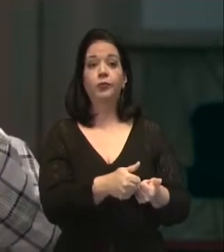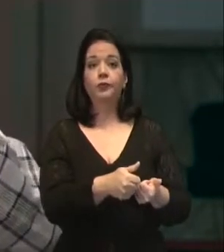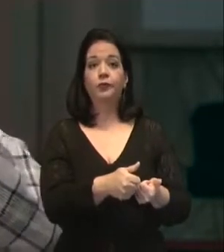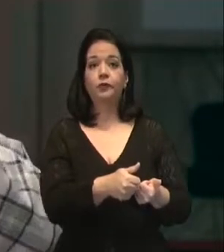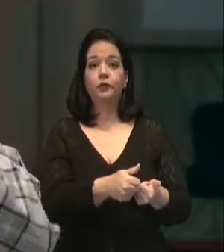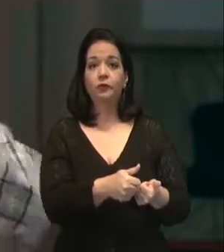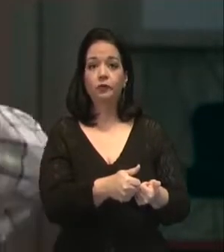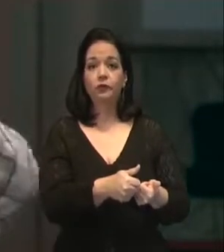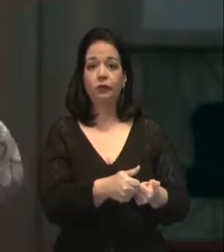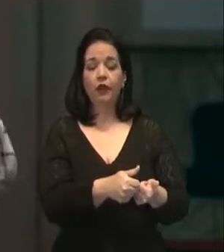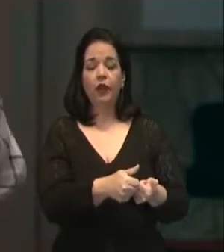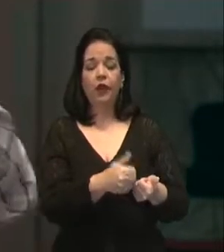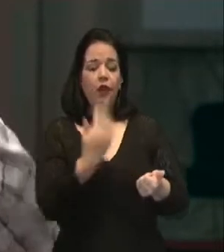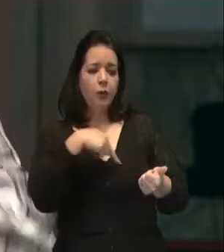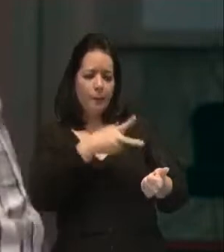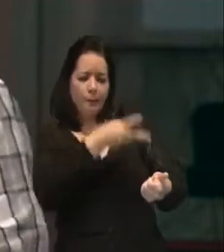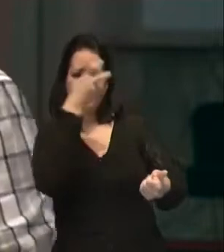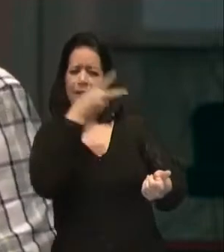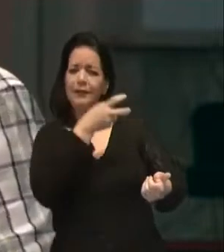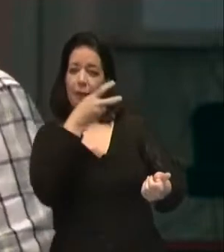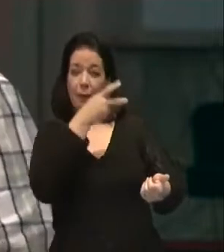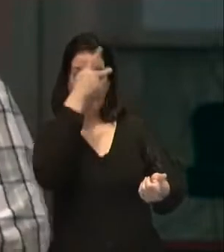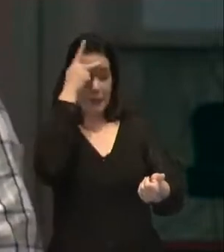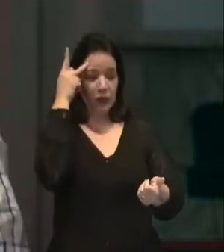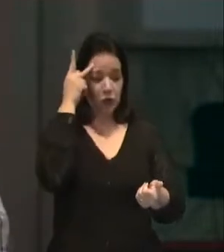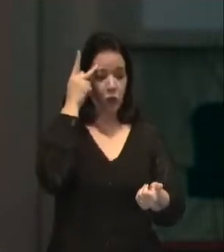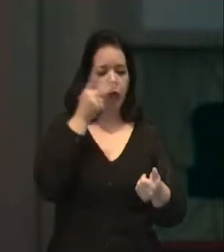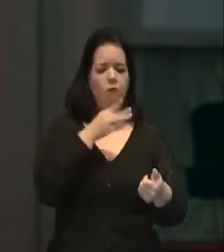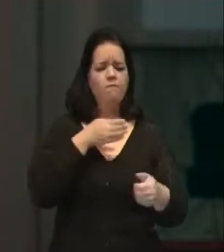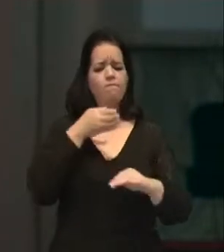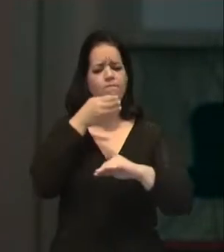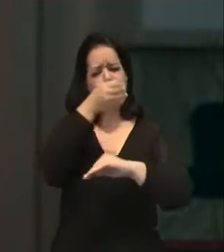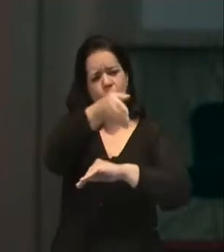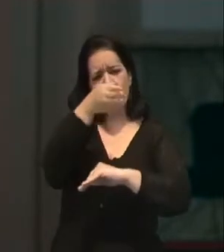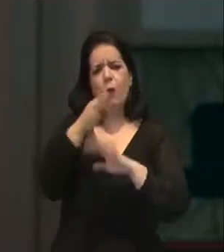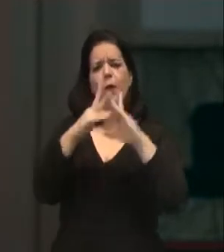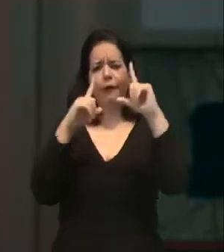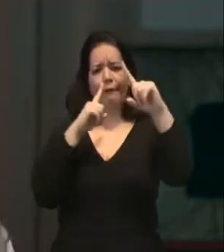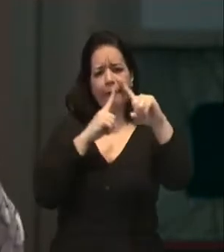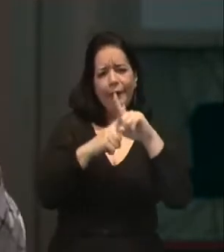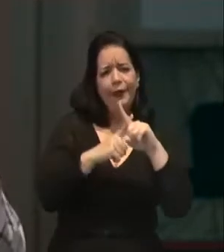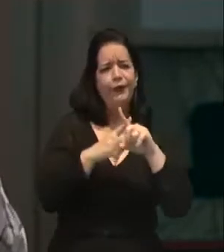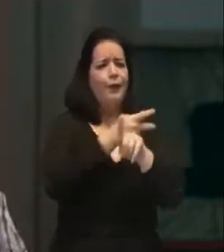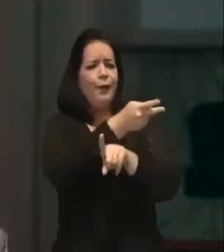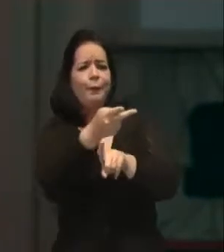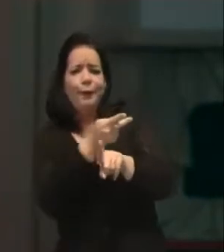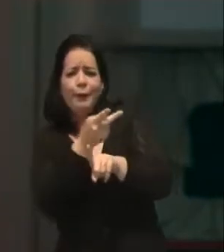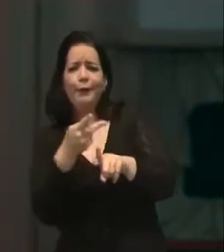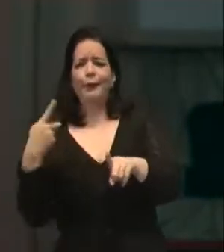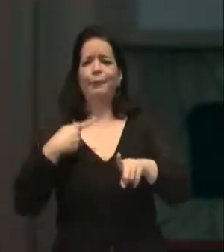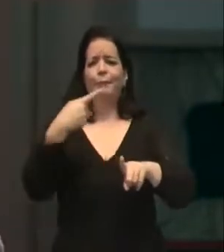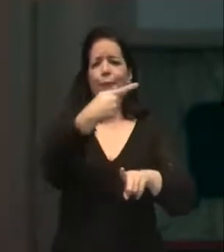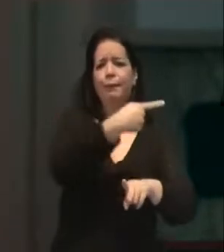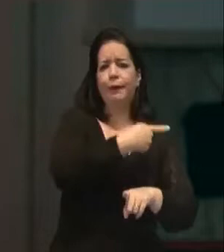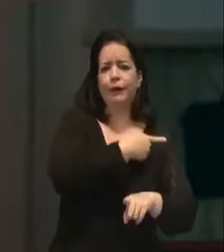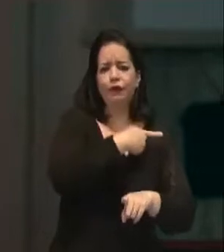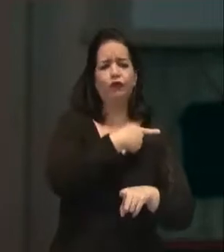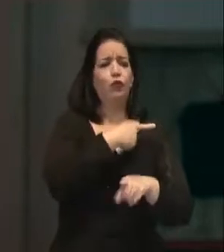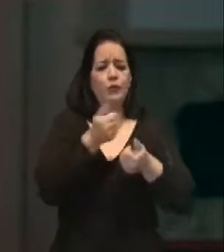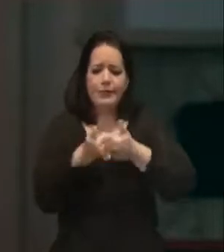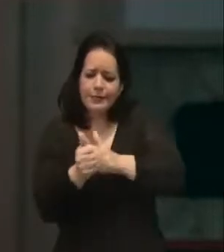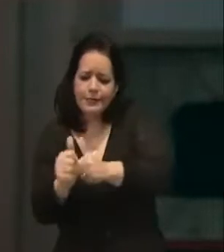que buscam as igrejas e que às vezes vão atrás de pastores ou vão atrás de